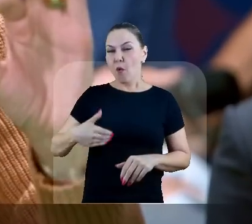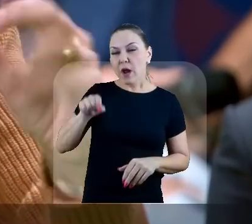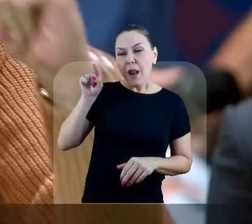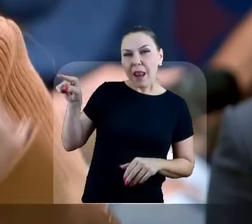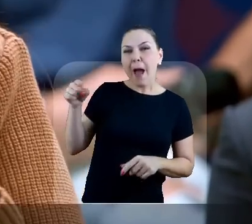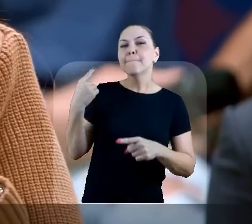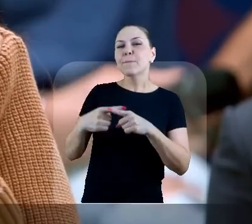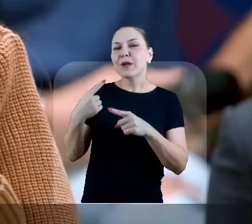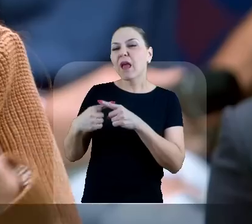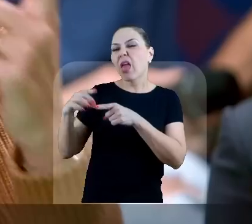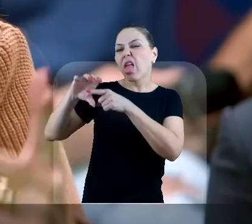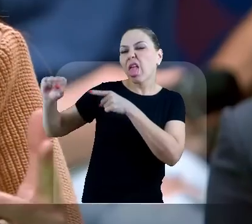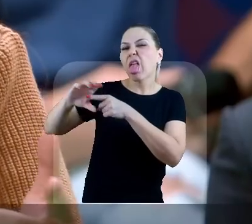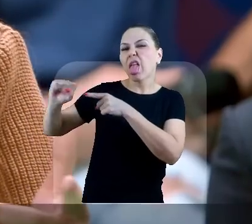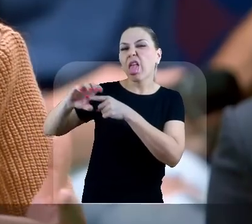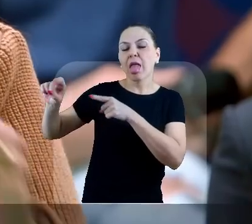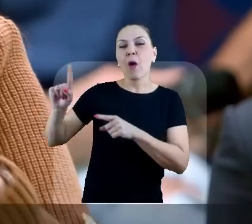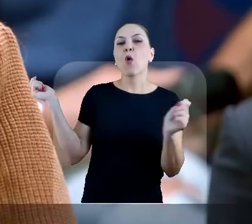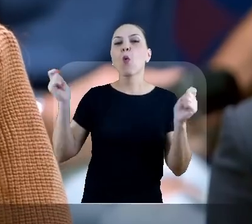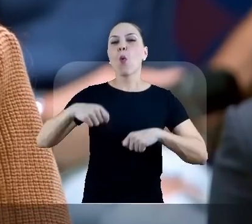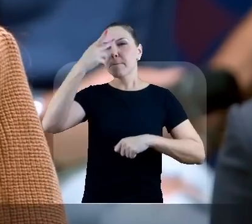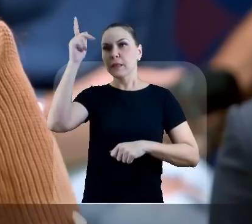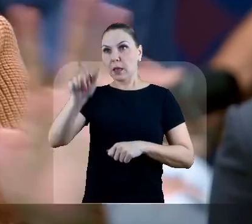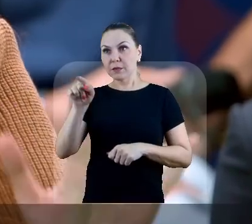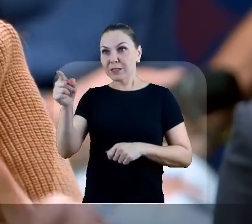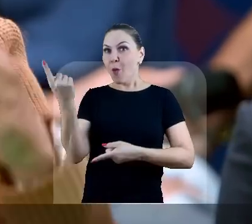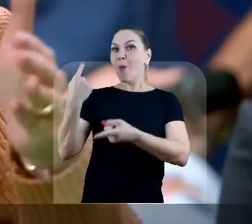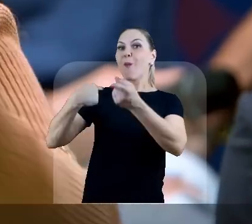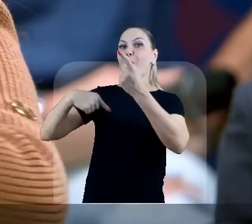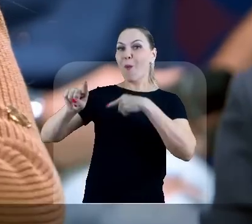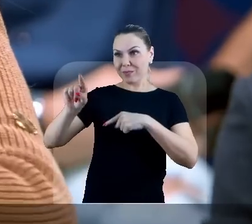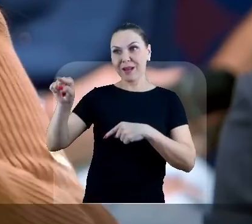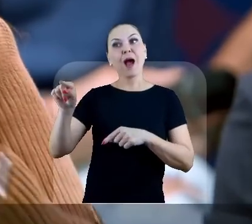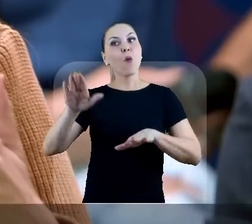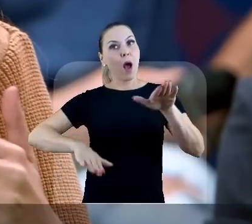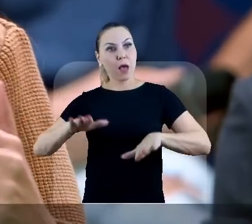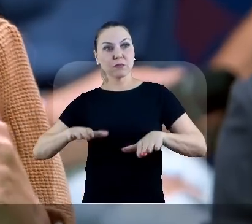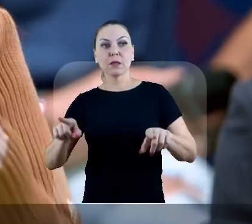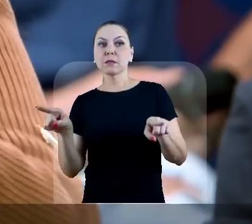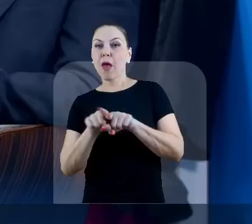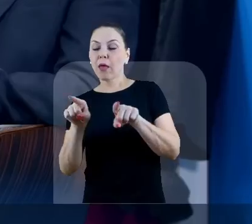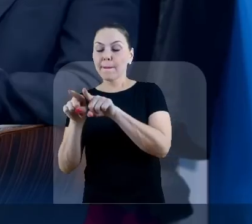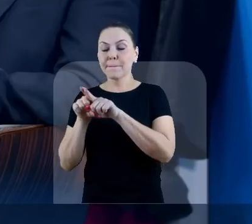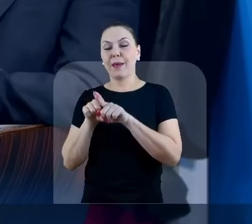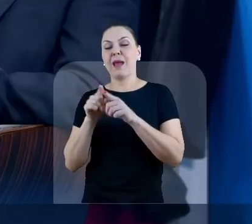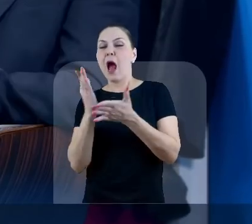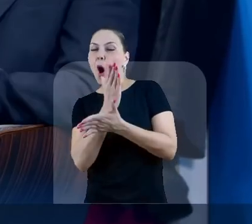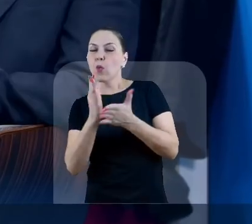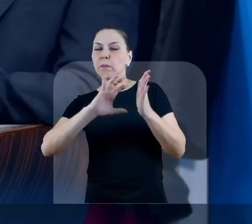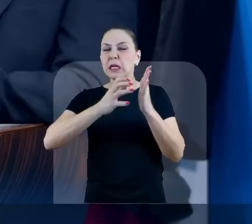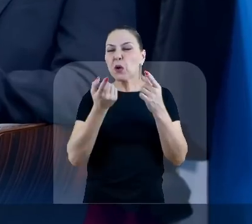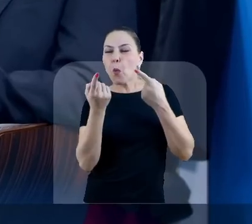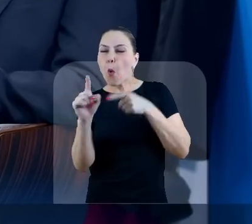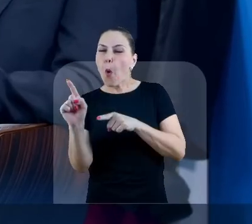só subia porque o bajulava, e não por competência. E o senhor fez o contrário disso, inclusive, às vezes, escolhendo ministros